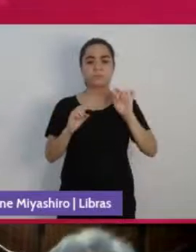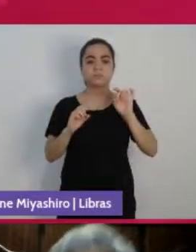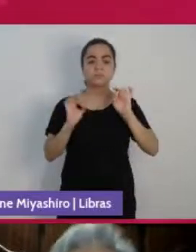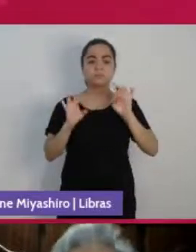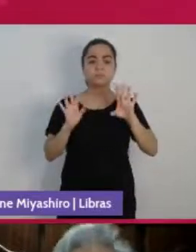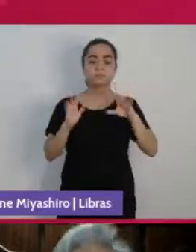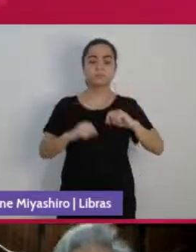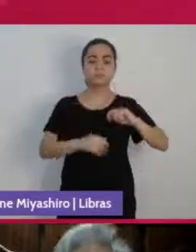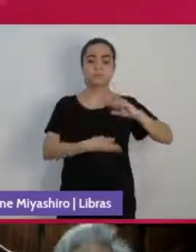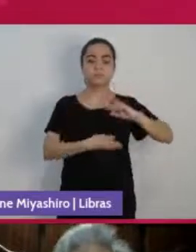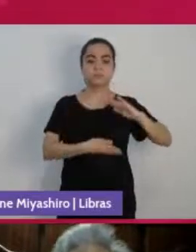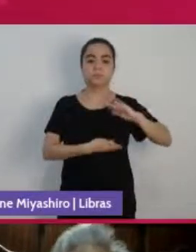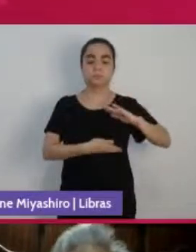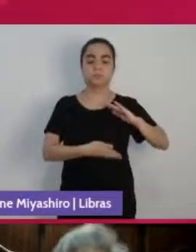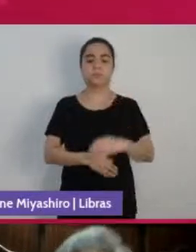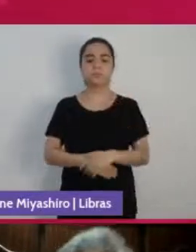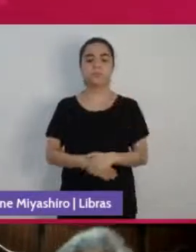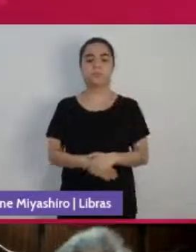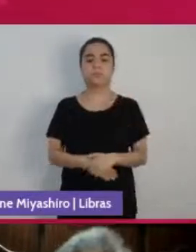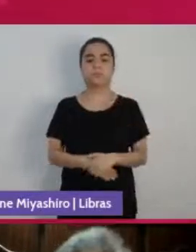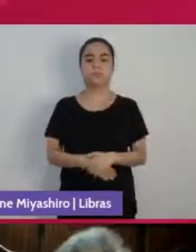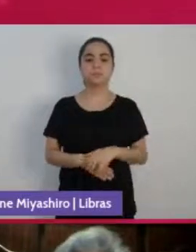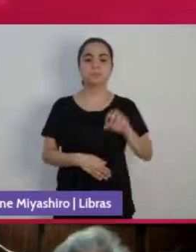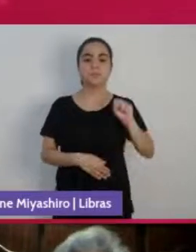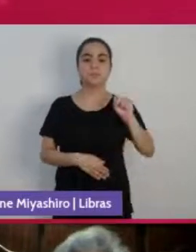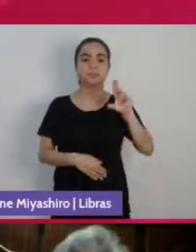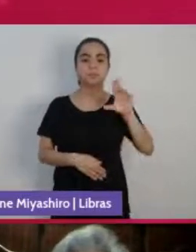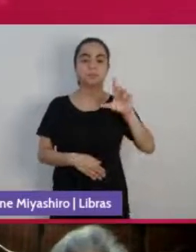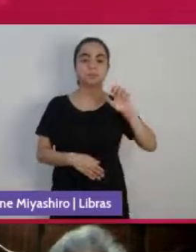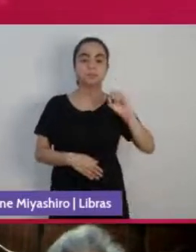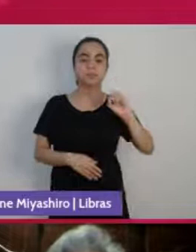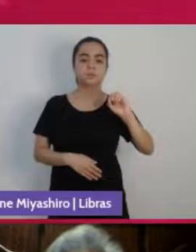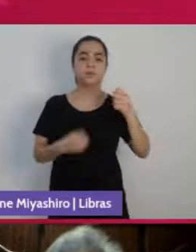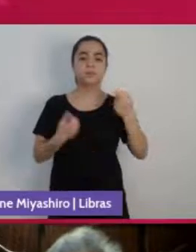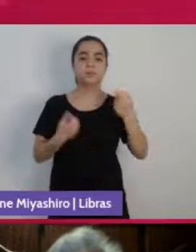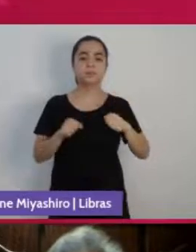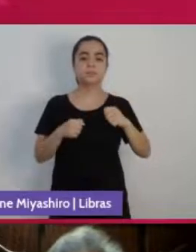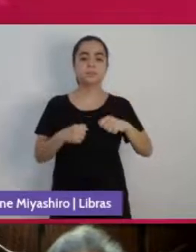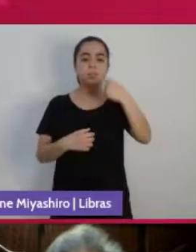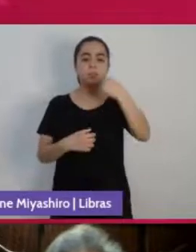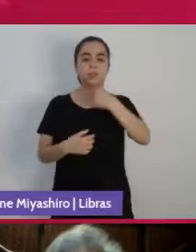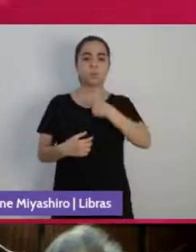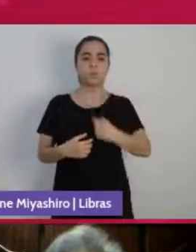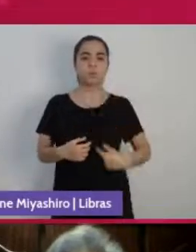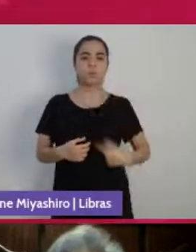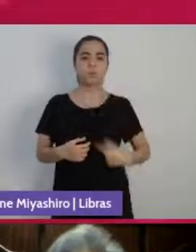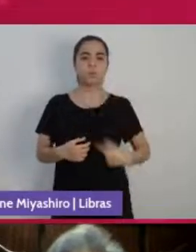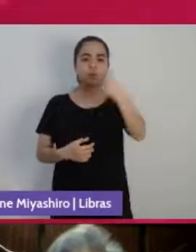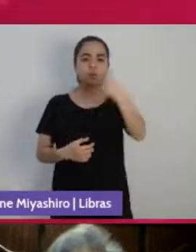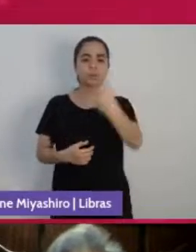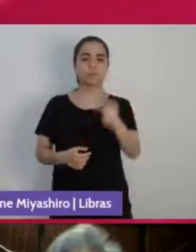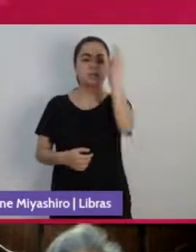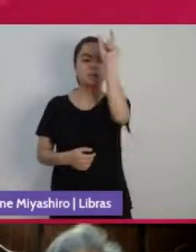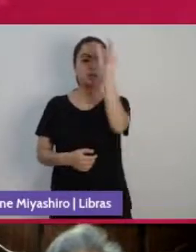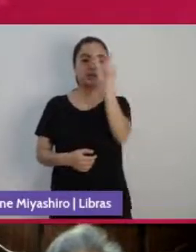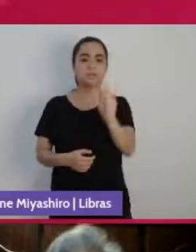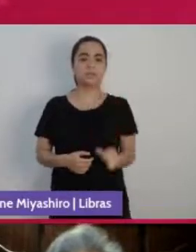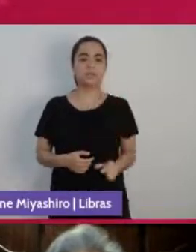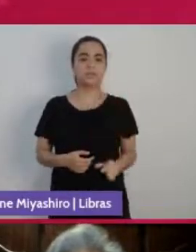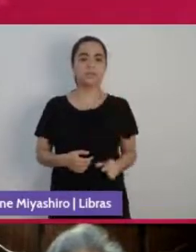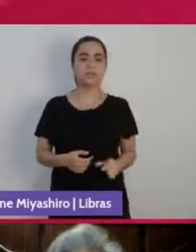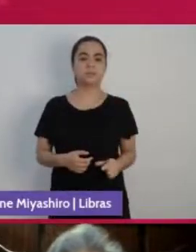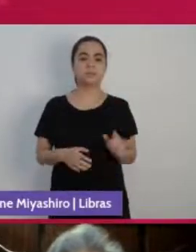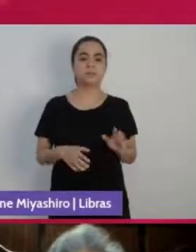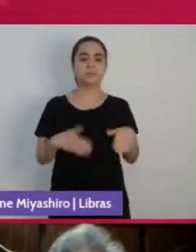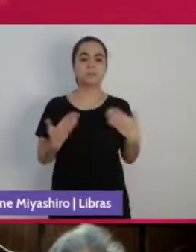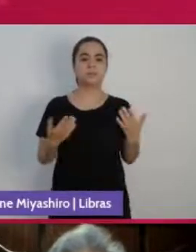peitoral. O sulco inframamário deve ser visto na borda aqui. Então, eu tenho